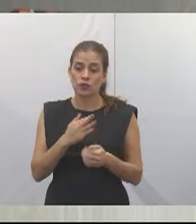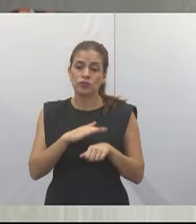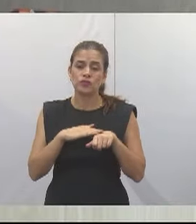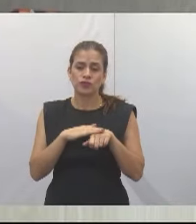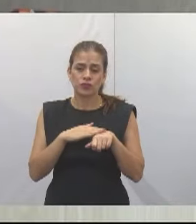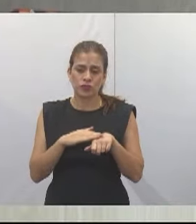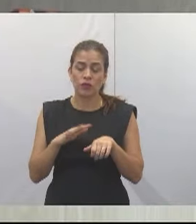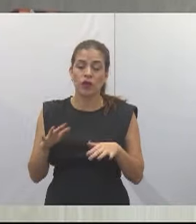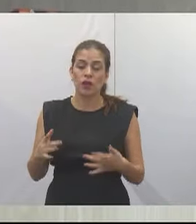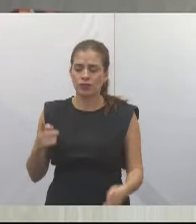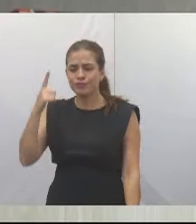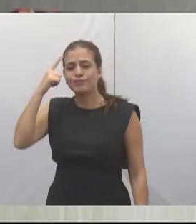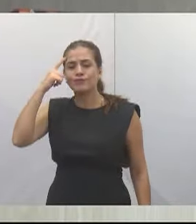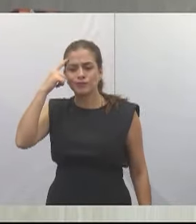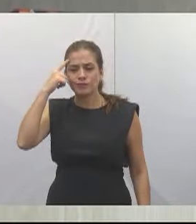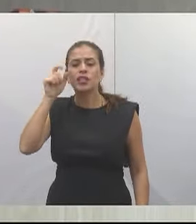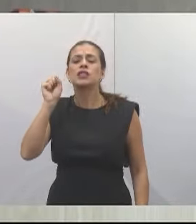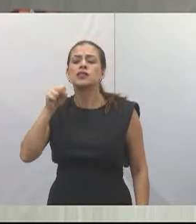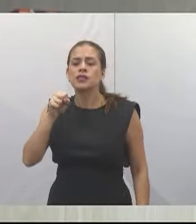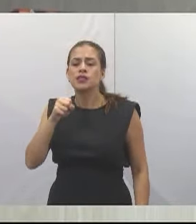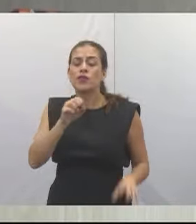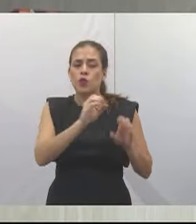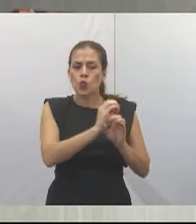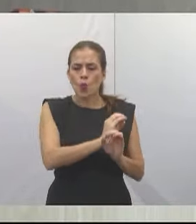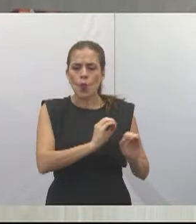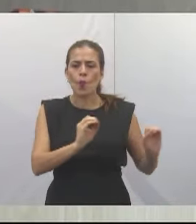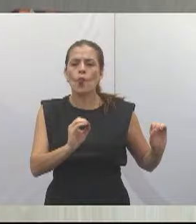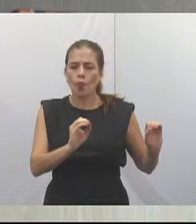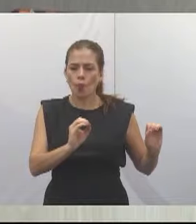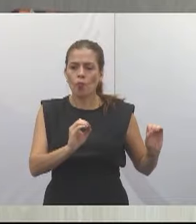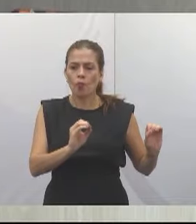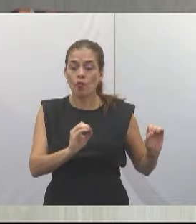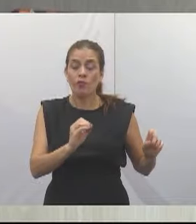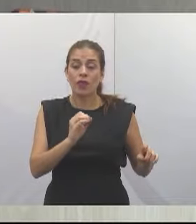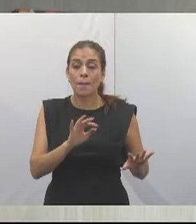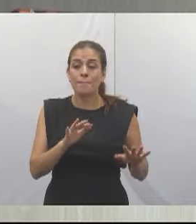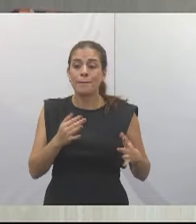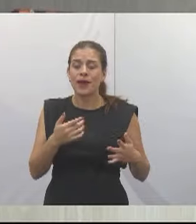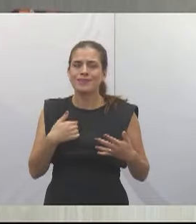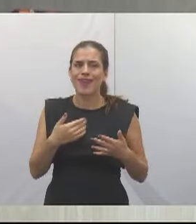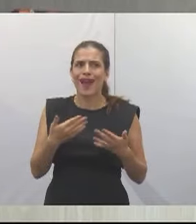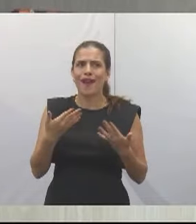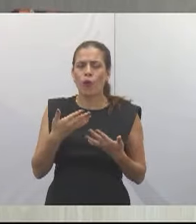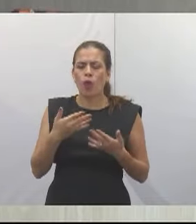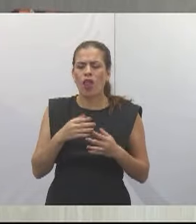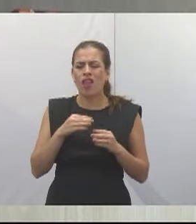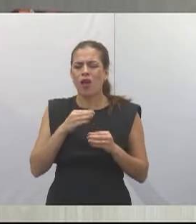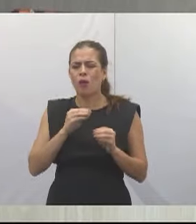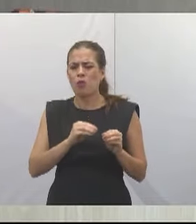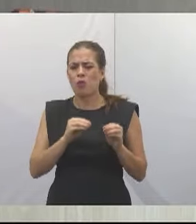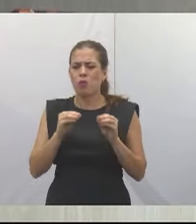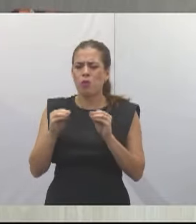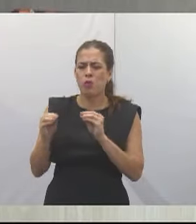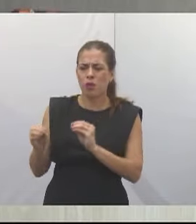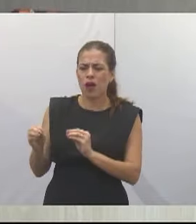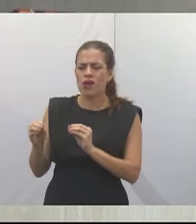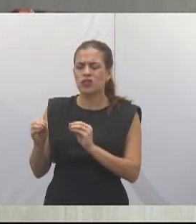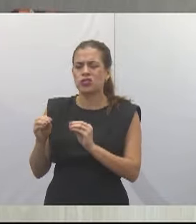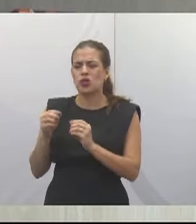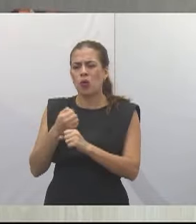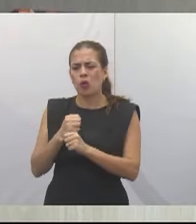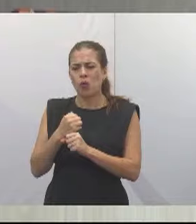a intenção é sim que seja esvaziado o mais rápido possível. Como a gente está nessa fase de transição de obras, isso aí acaba que